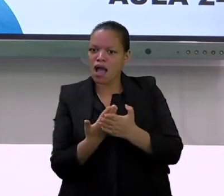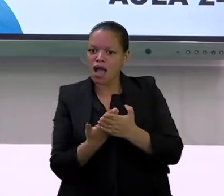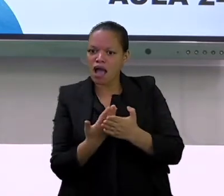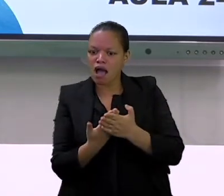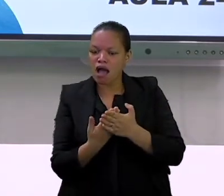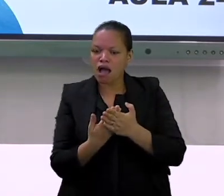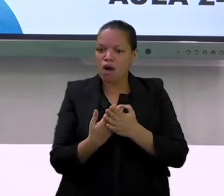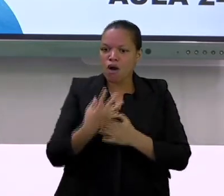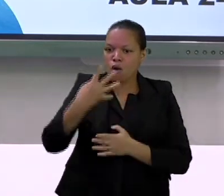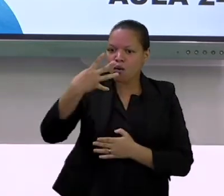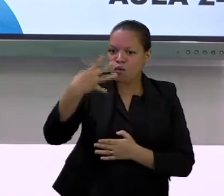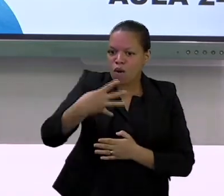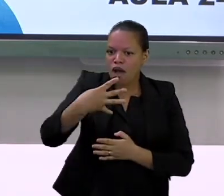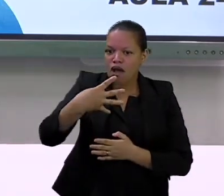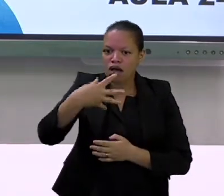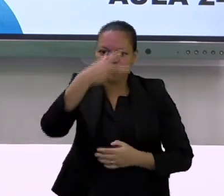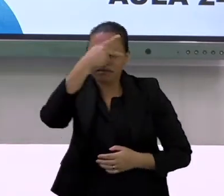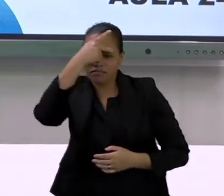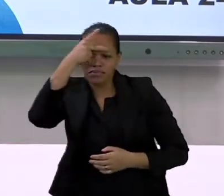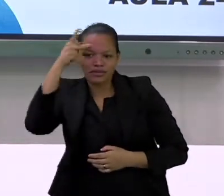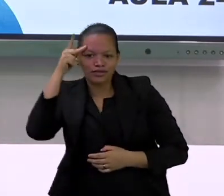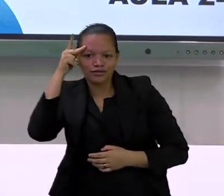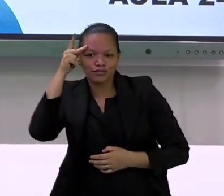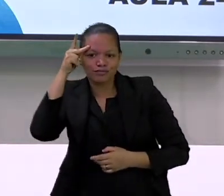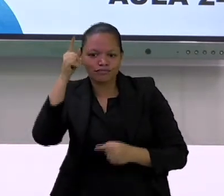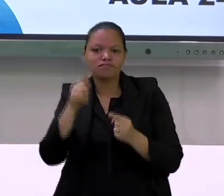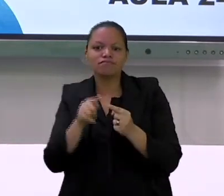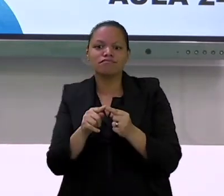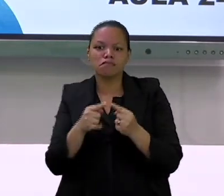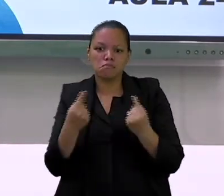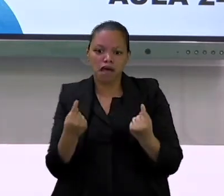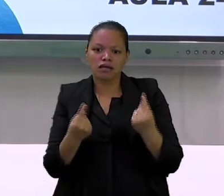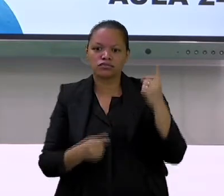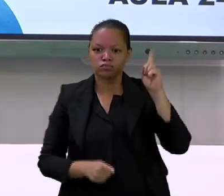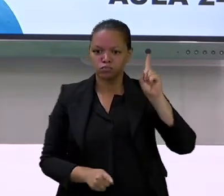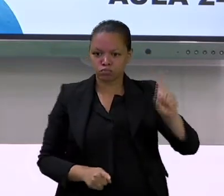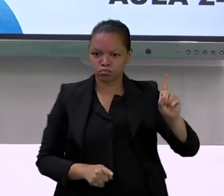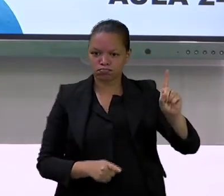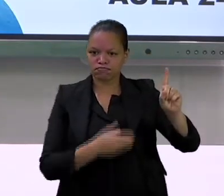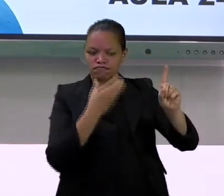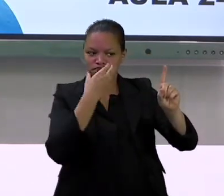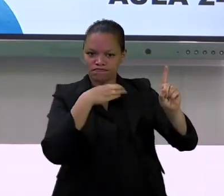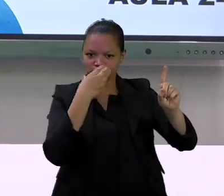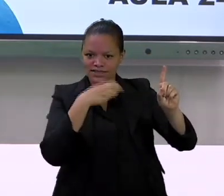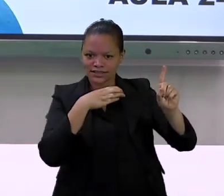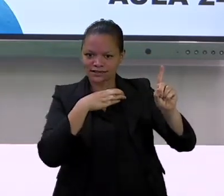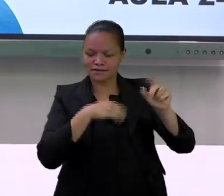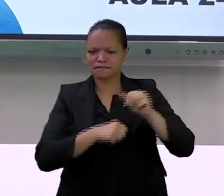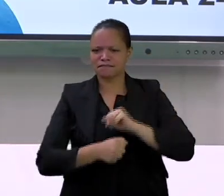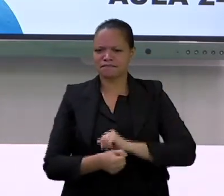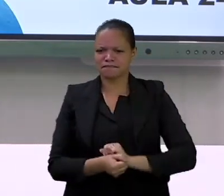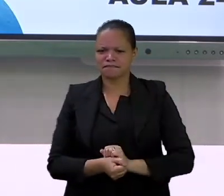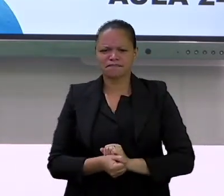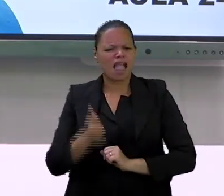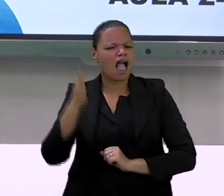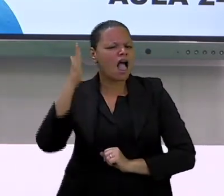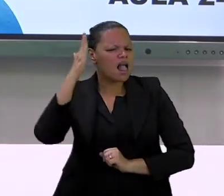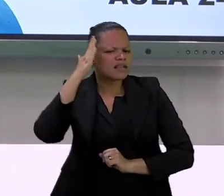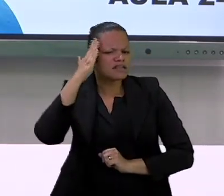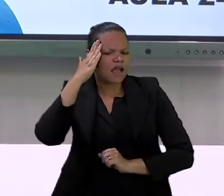Eu tenho 4 pessoas e só tenho uma maçã. Vocês sabem que